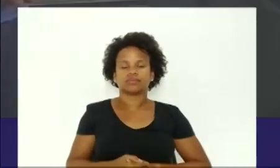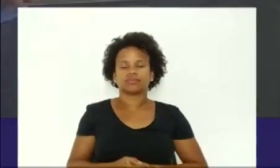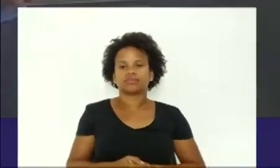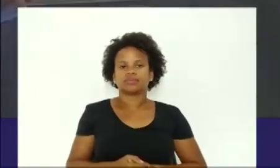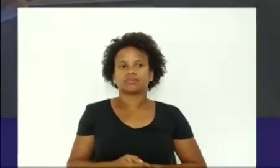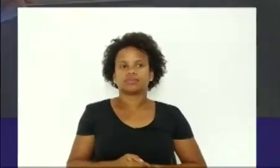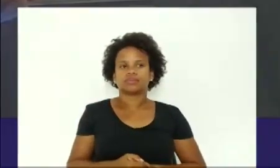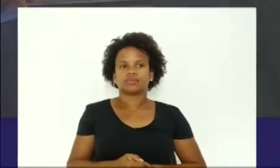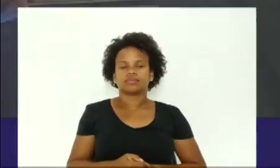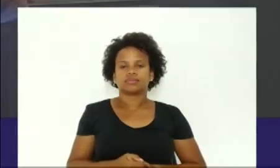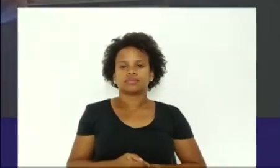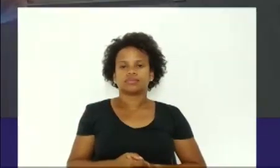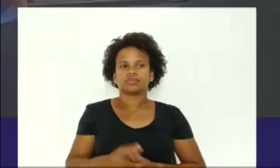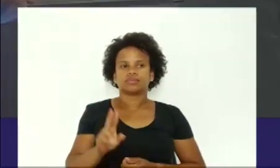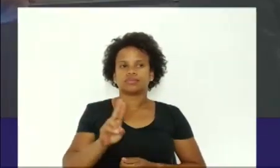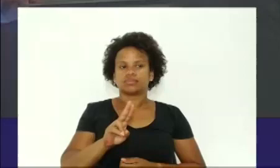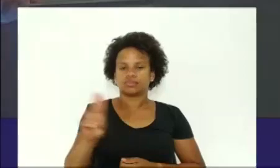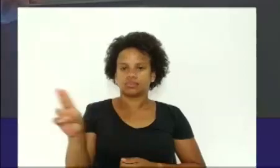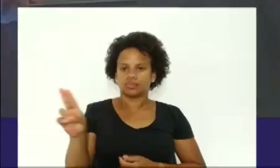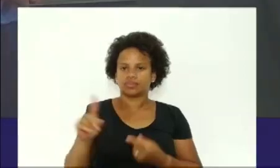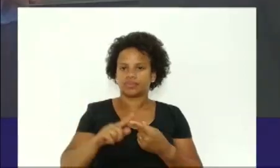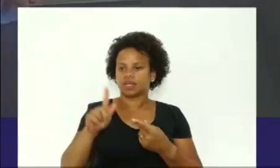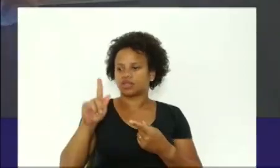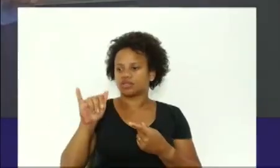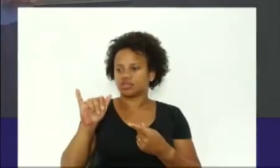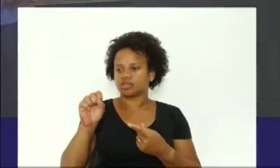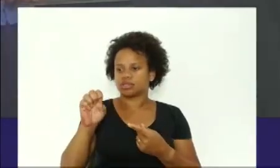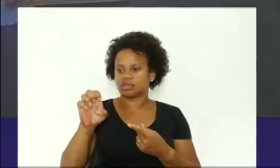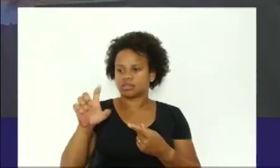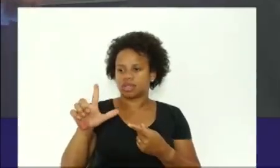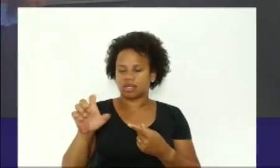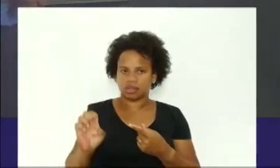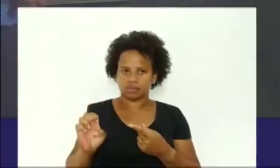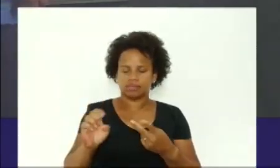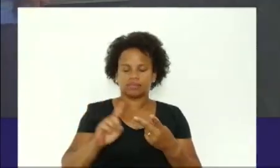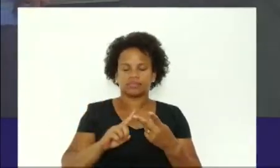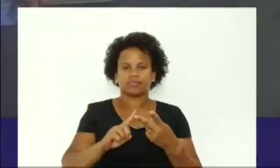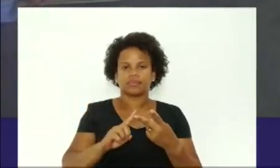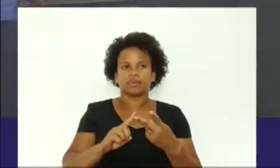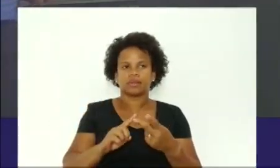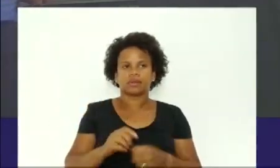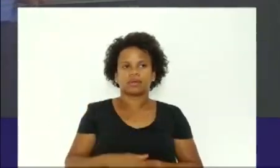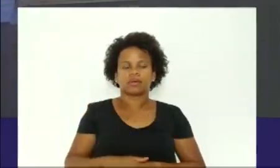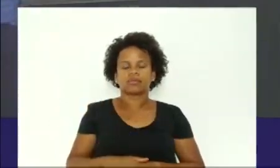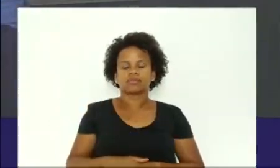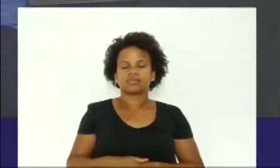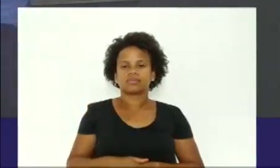Nunca São se elas: esqueça. Gisele Fabiane de Assis Diaro,